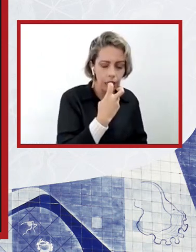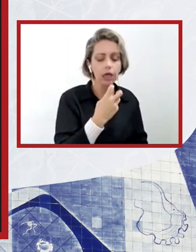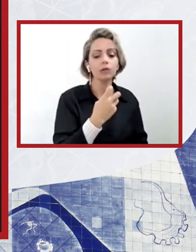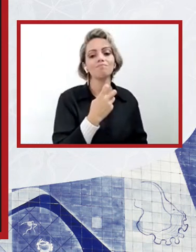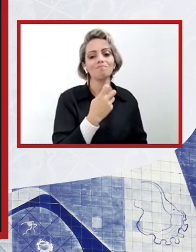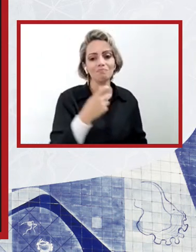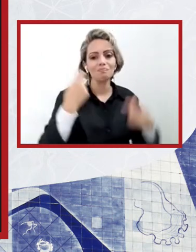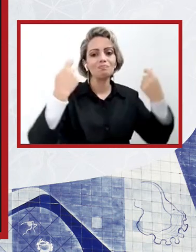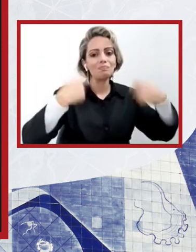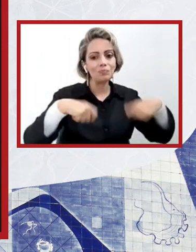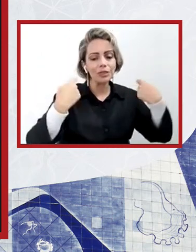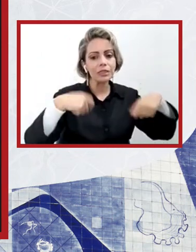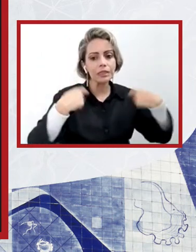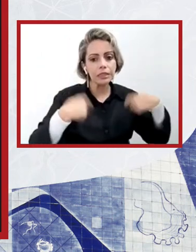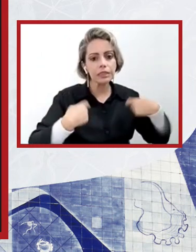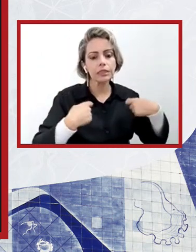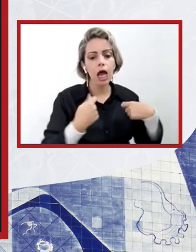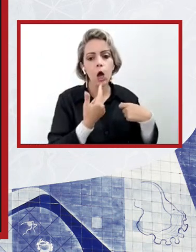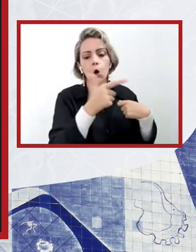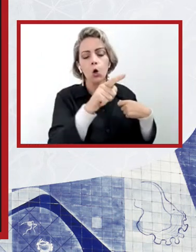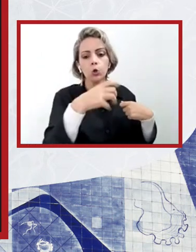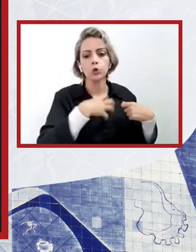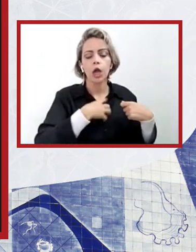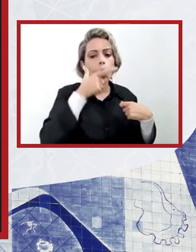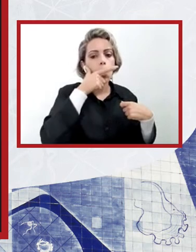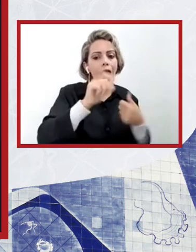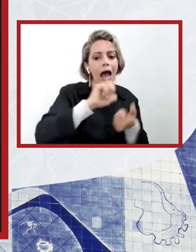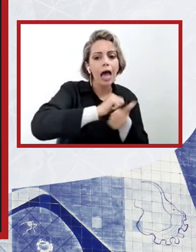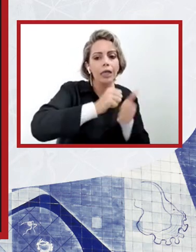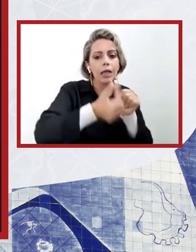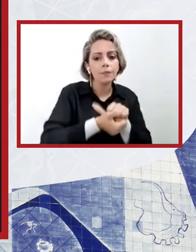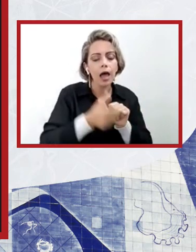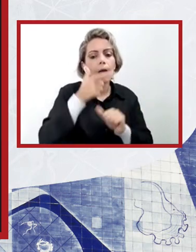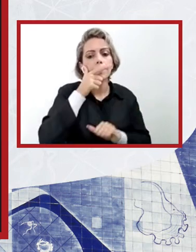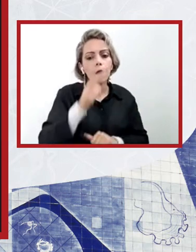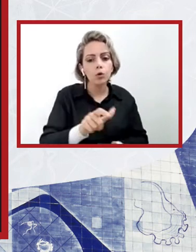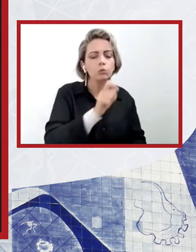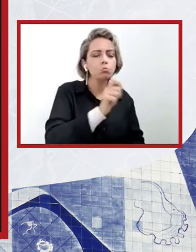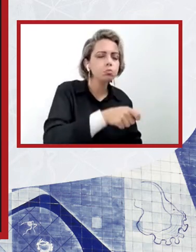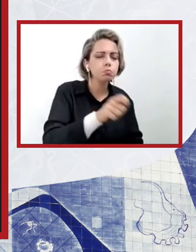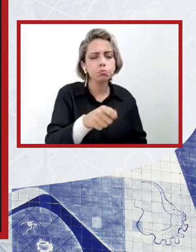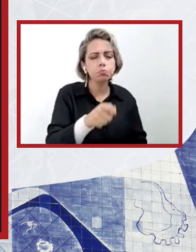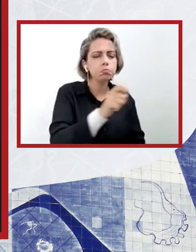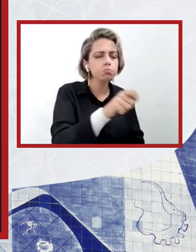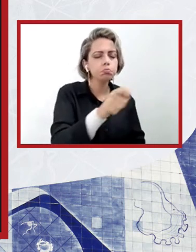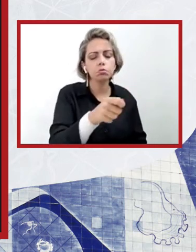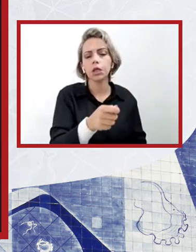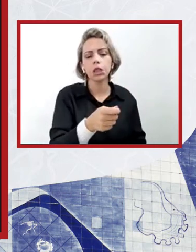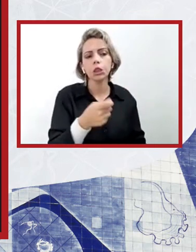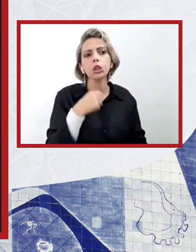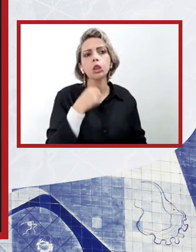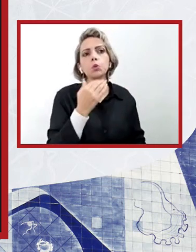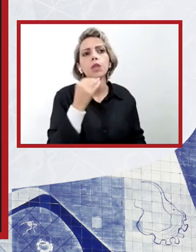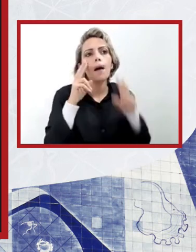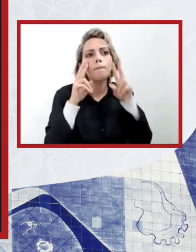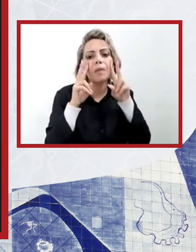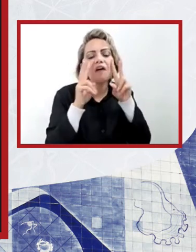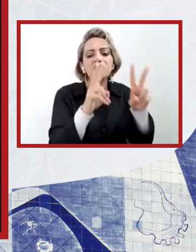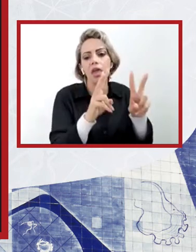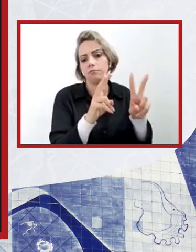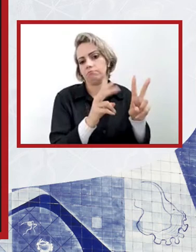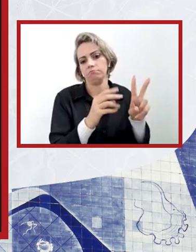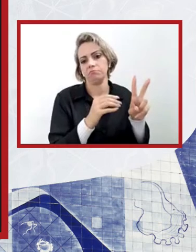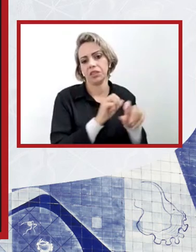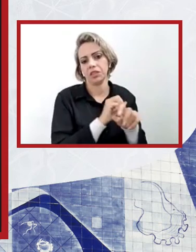uma outra qualidade de orientação. Vou falar sobre isso. Bom, o que uma pessoa com deficiência precisa? Precisa visual.